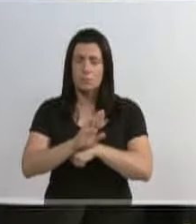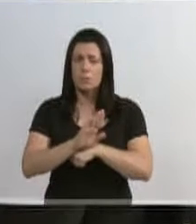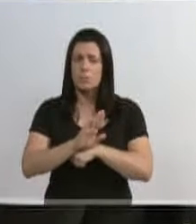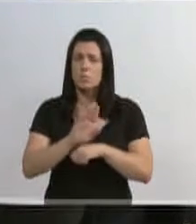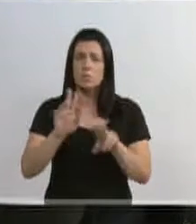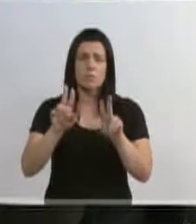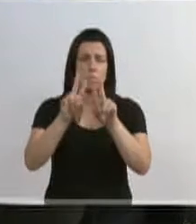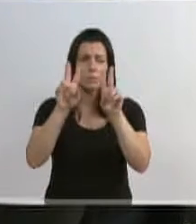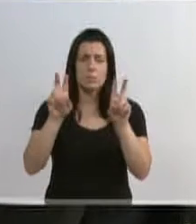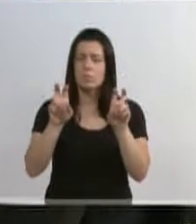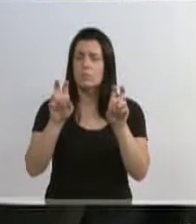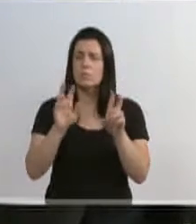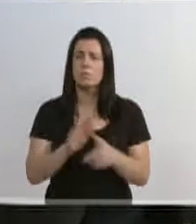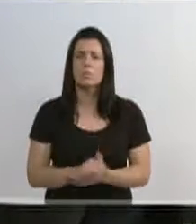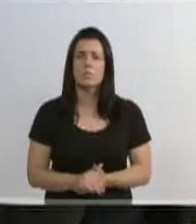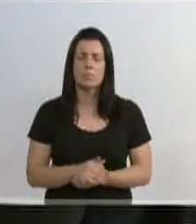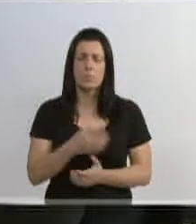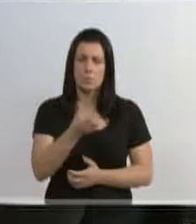o